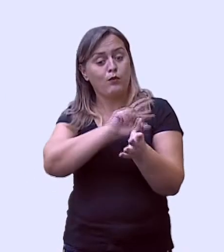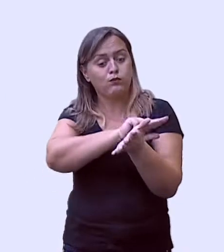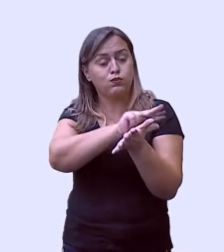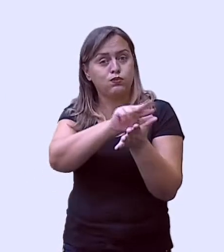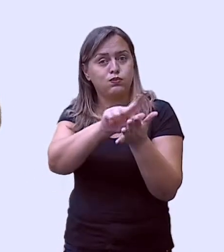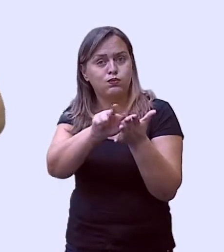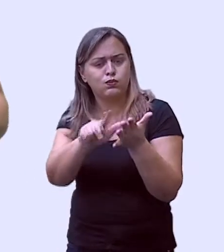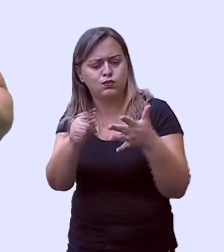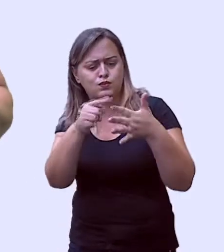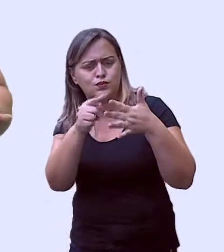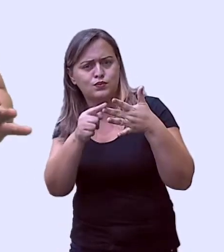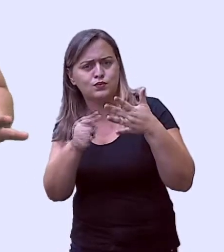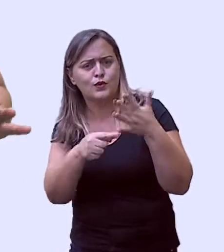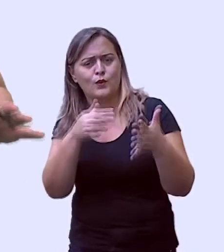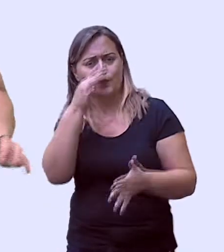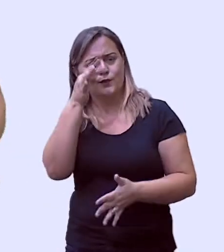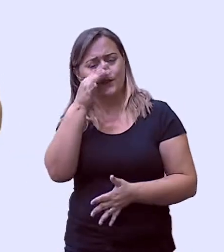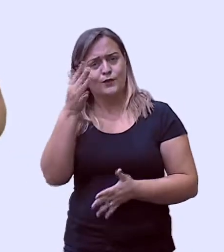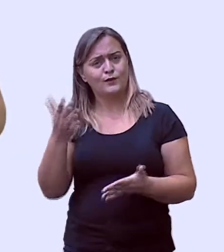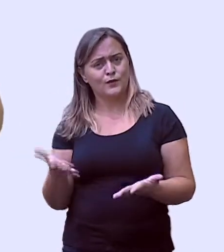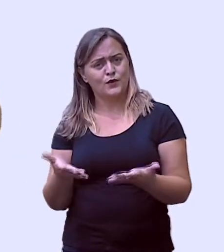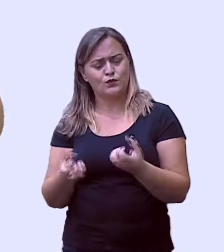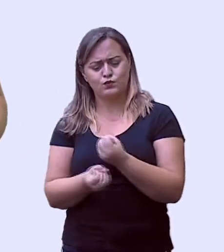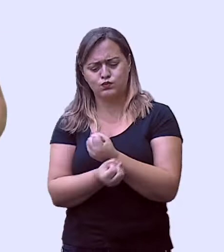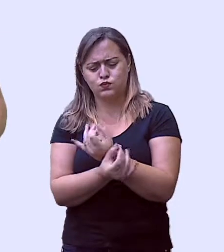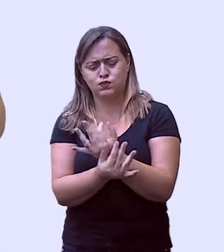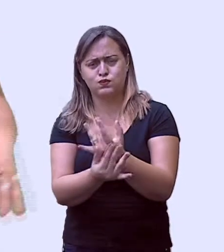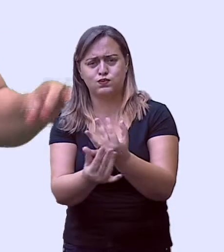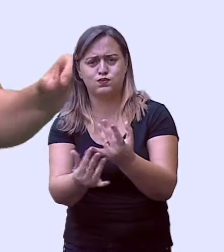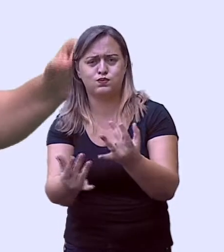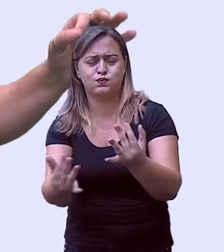mundo, abrigando cerca de